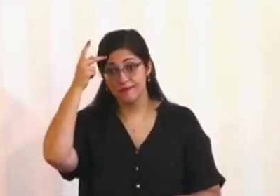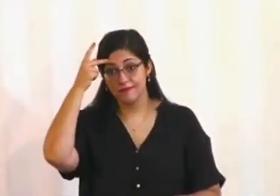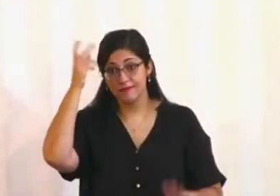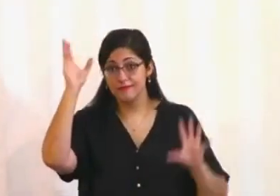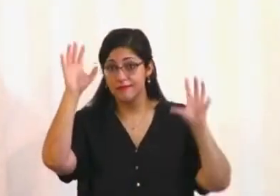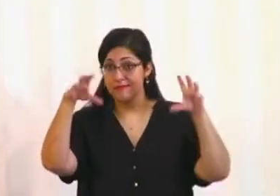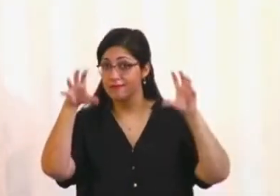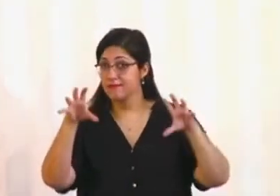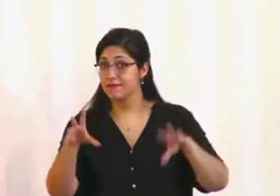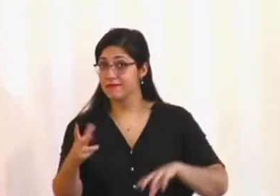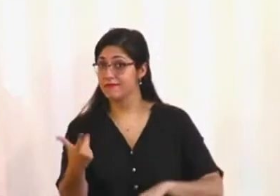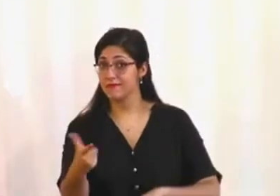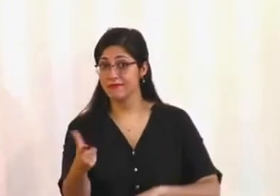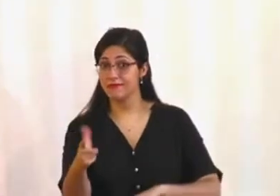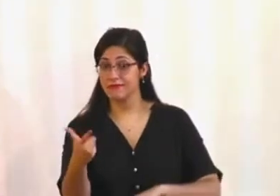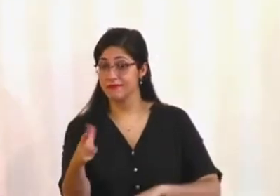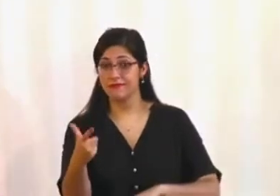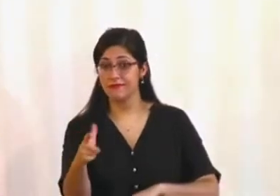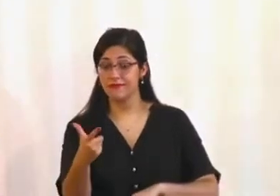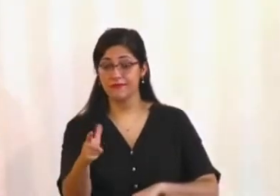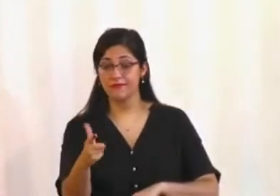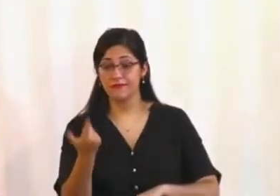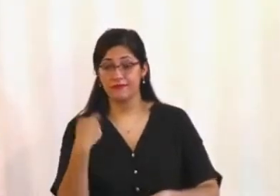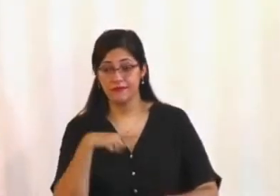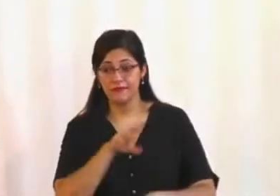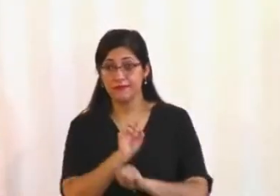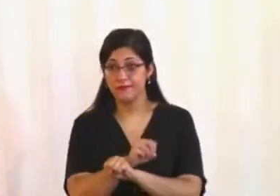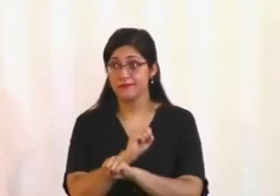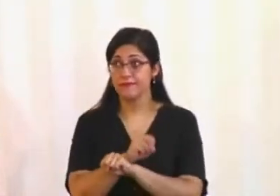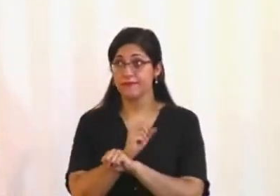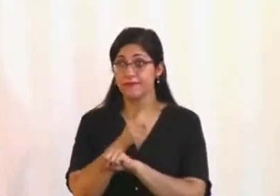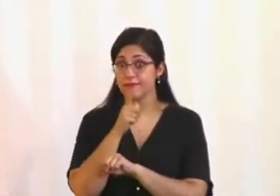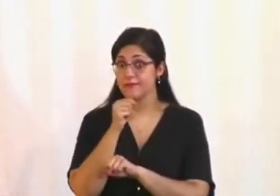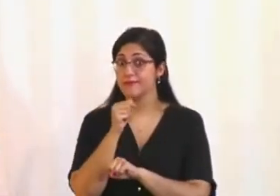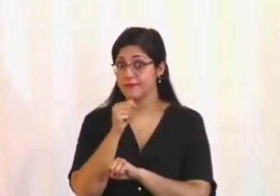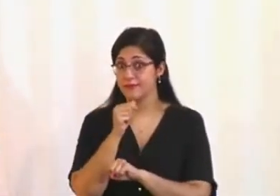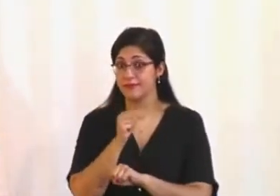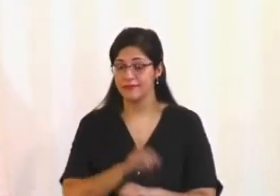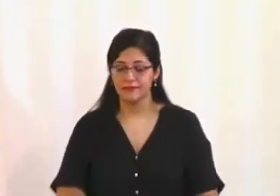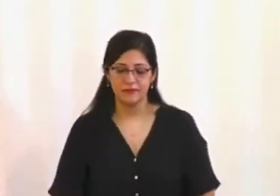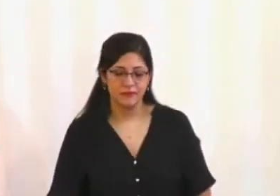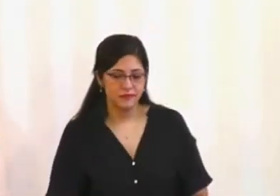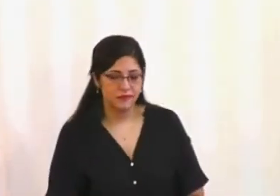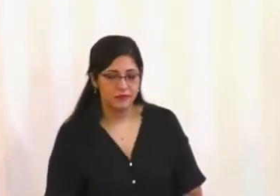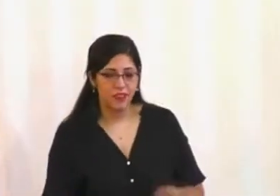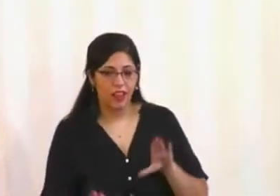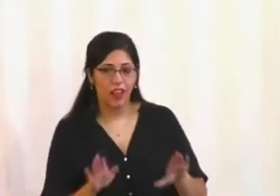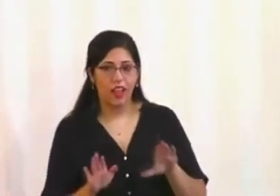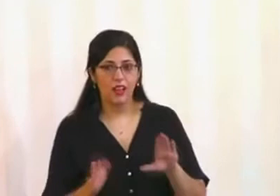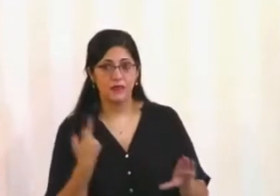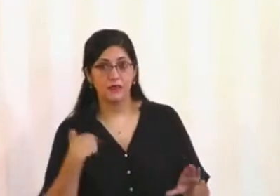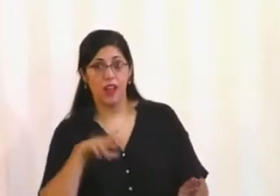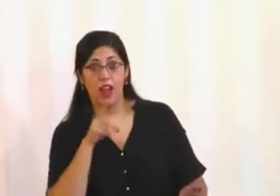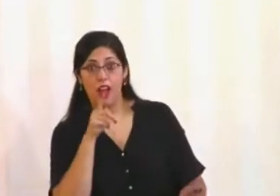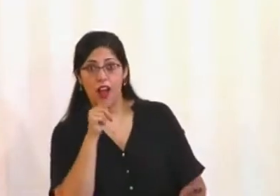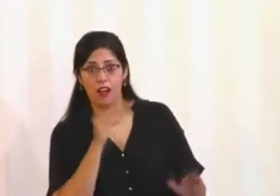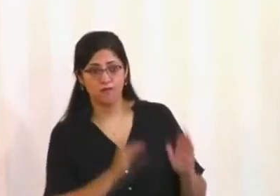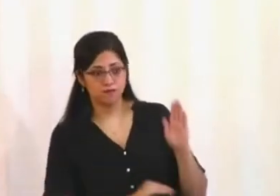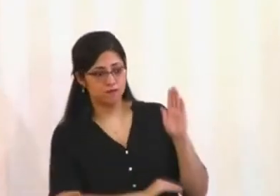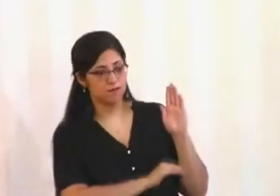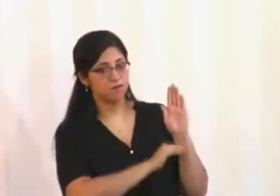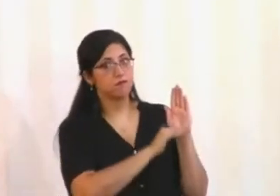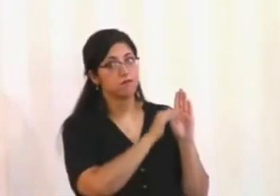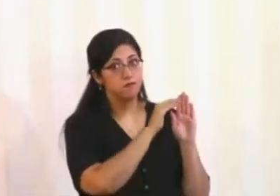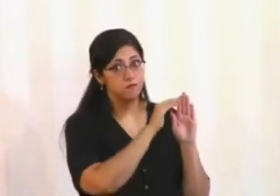sabemos que o nosso Deus é o Deus que governa e soberanamente está no controle de todas as coisas. Talvez os nossos reservatórios que abastecem a nossa cidade, a